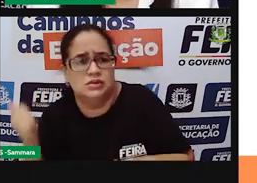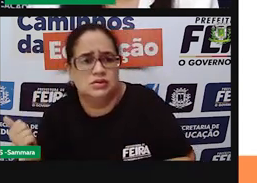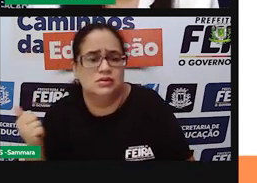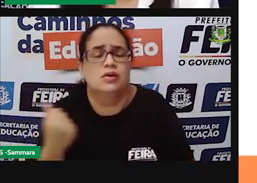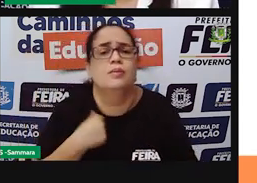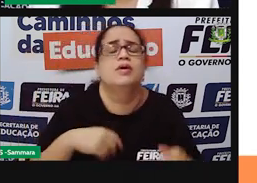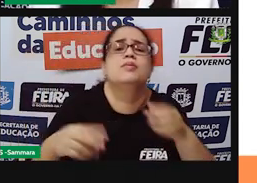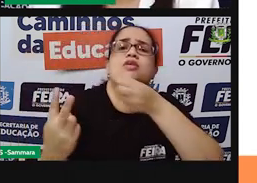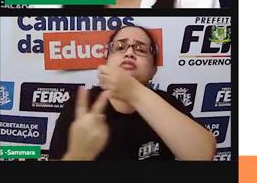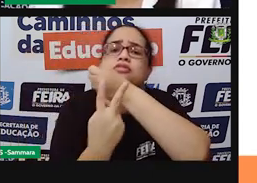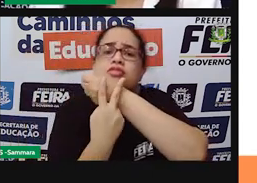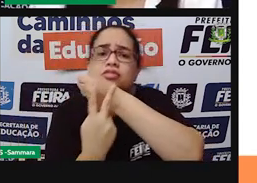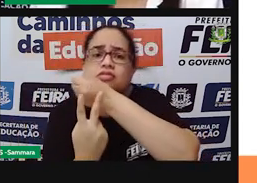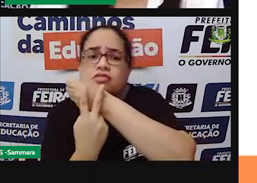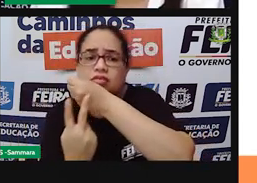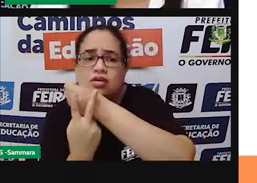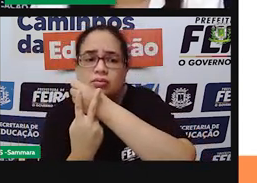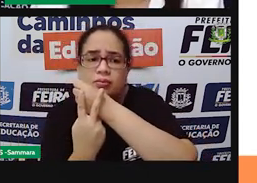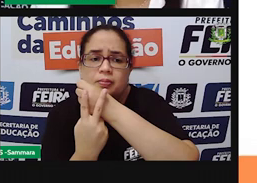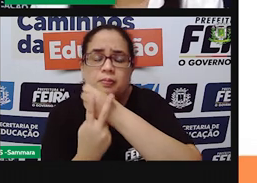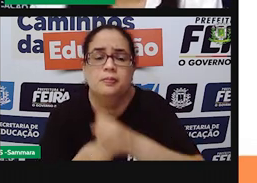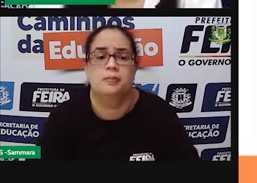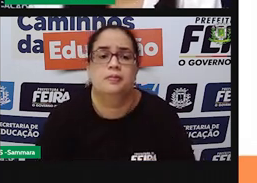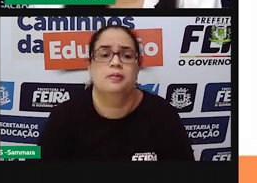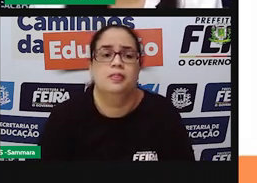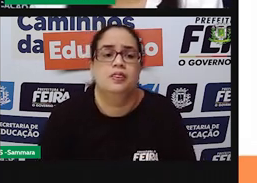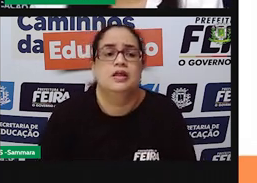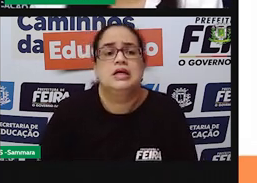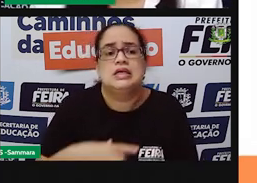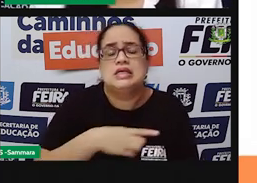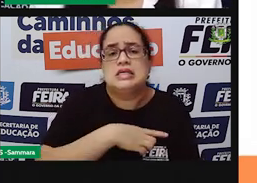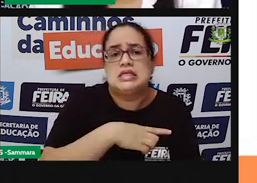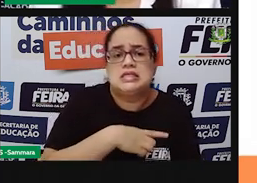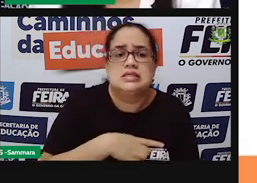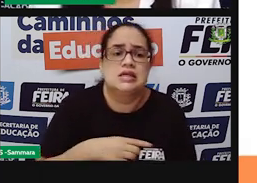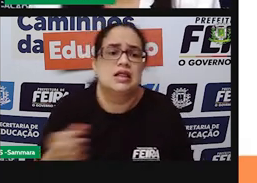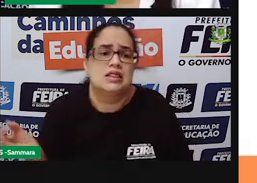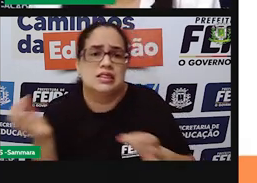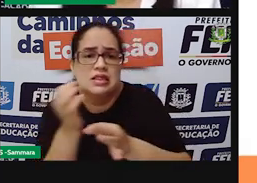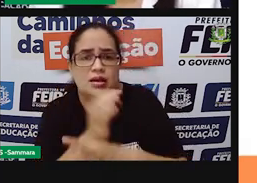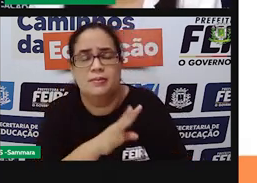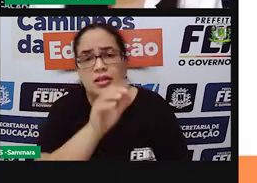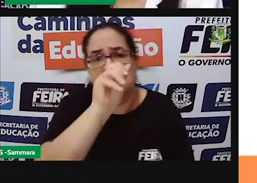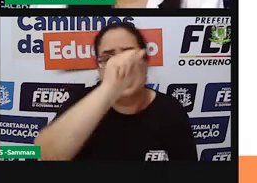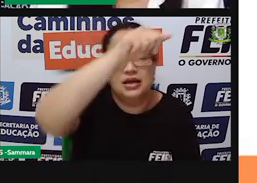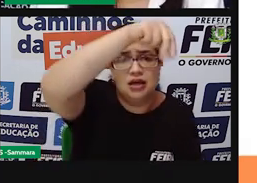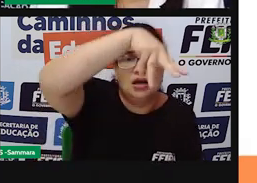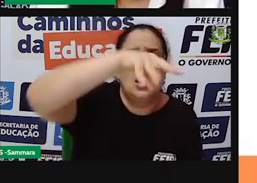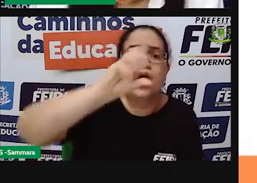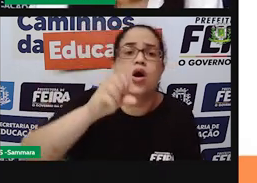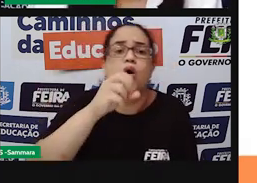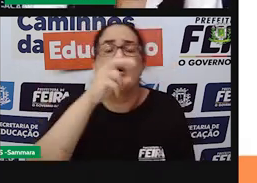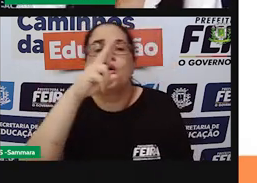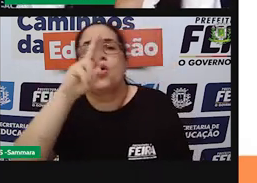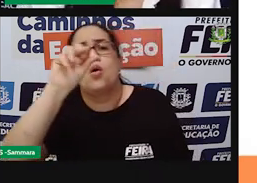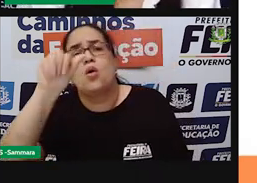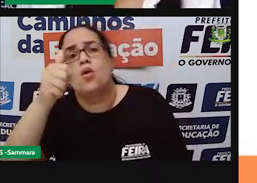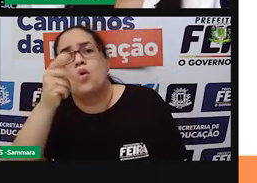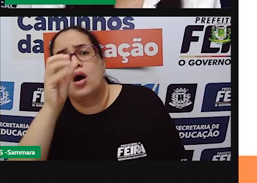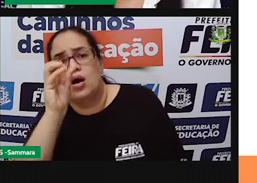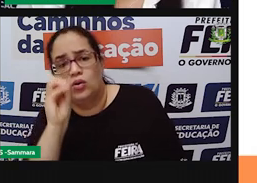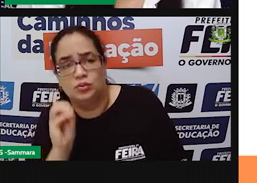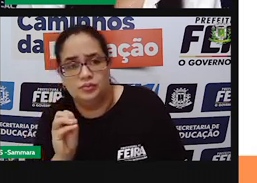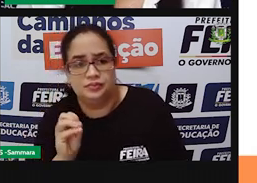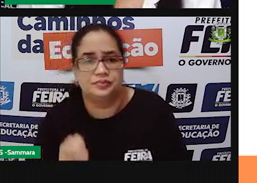um verbo, né, quando eu vou conjugar um verbo, se eu termino ele com AM ou se eu termino ele com AM?